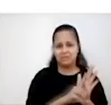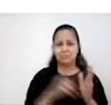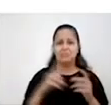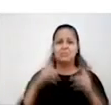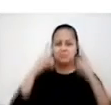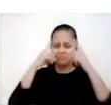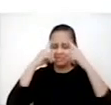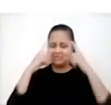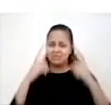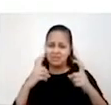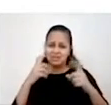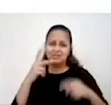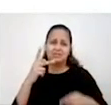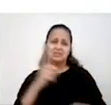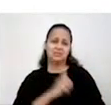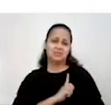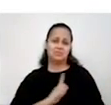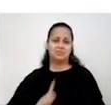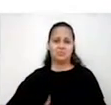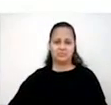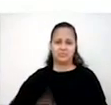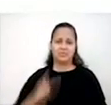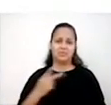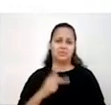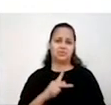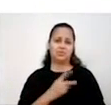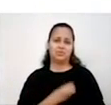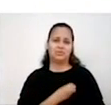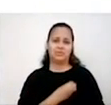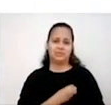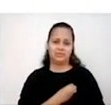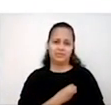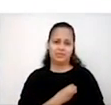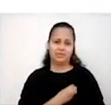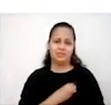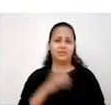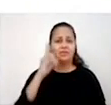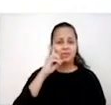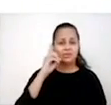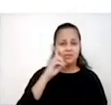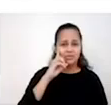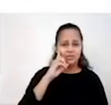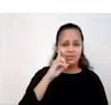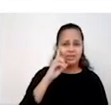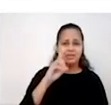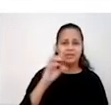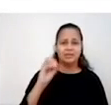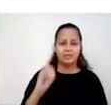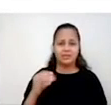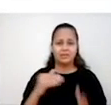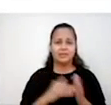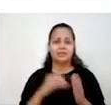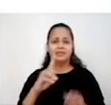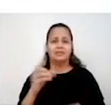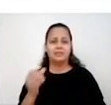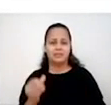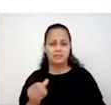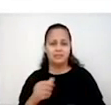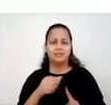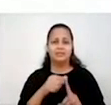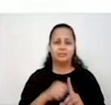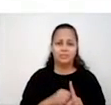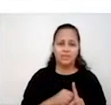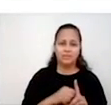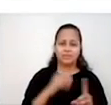violências e intromissões do governo em suas vidas. Entre os dias 10 e 16 de novembro de 1904,